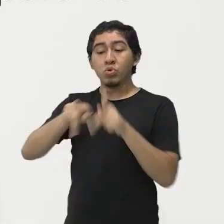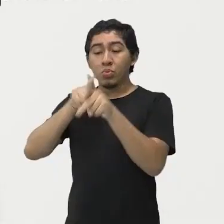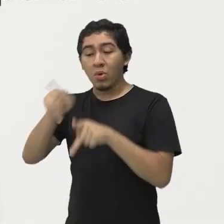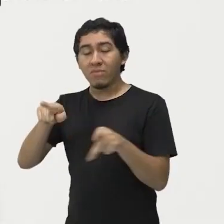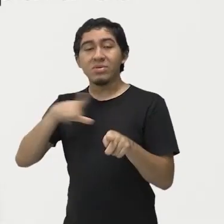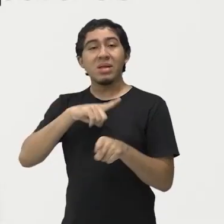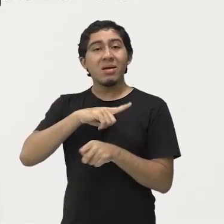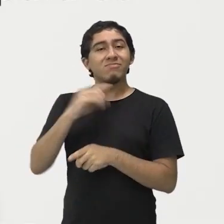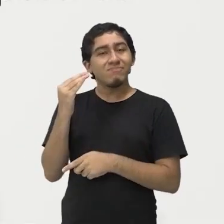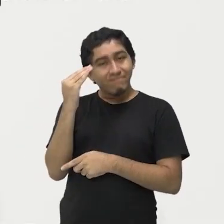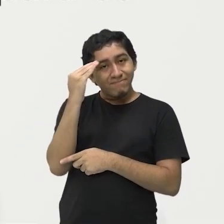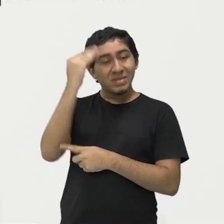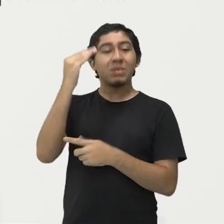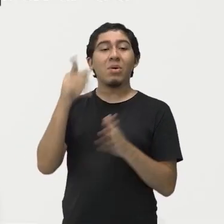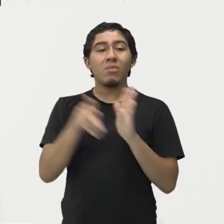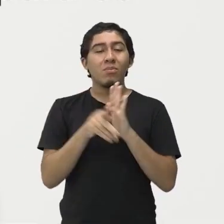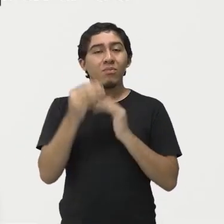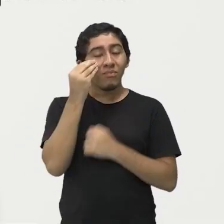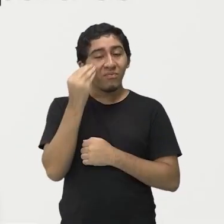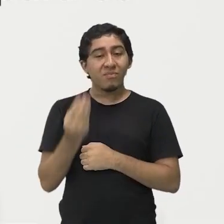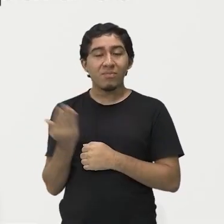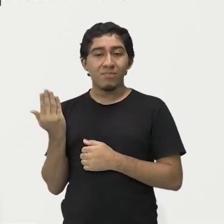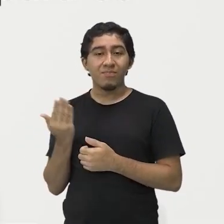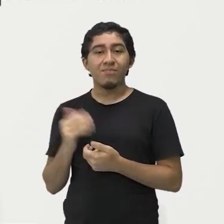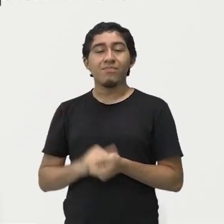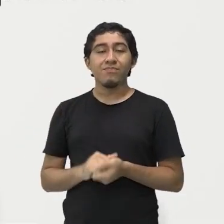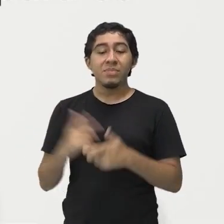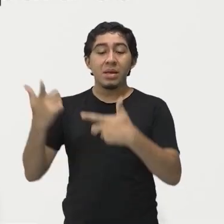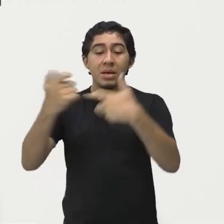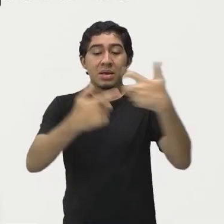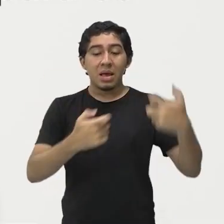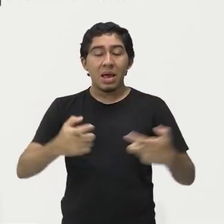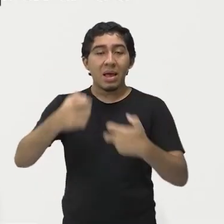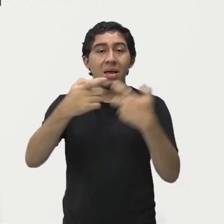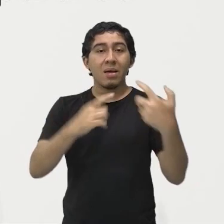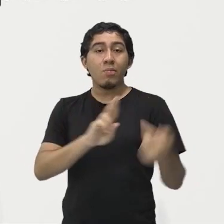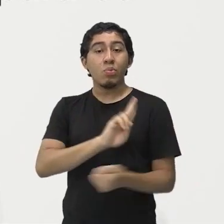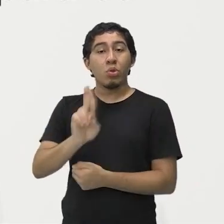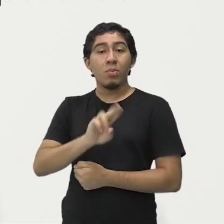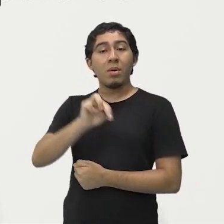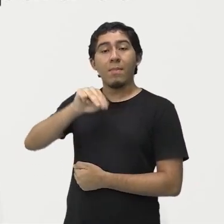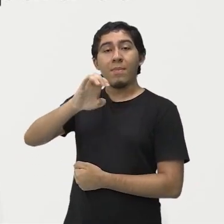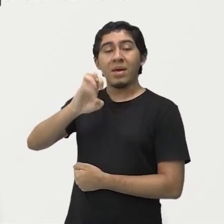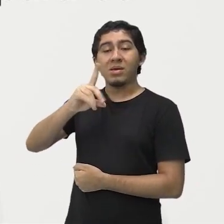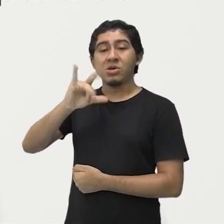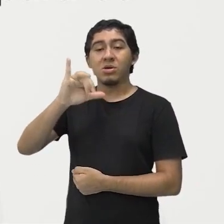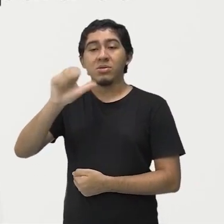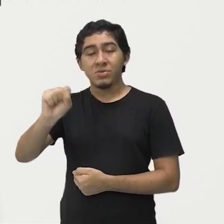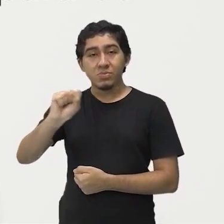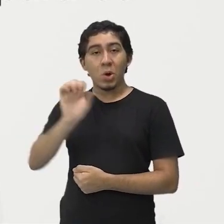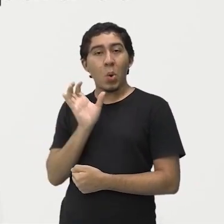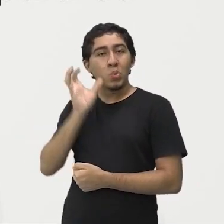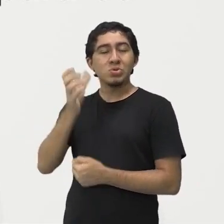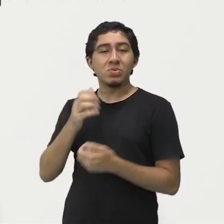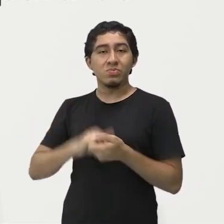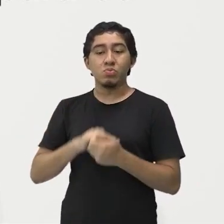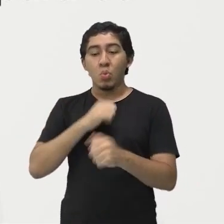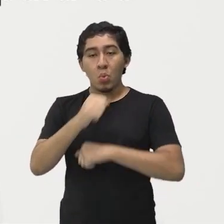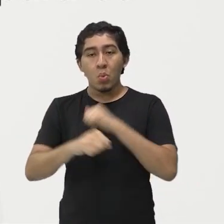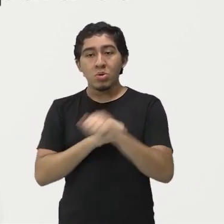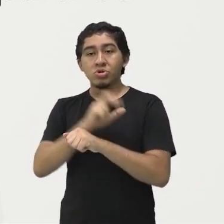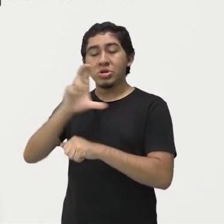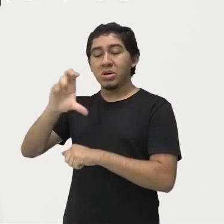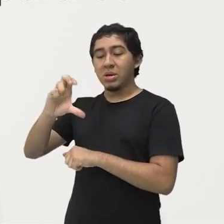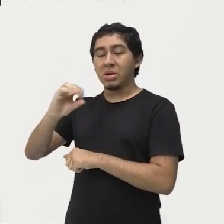só. As guerras médicas ocorreram entre o ano de 500 a